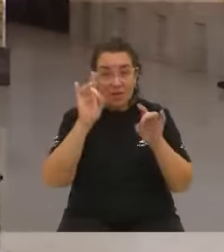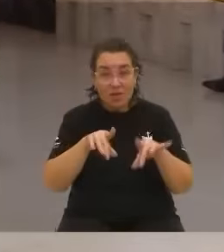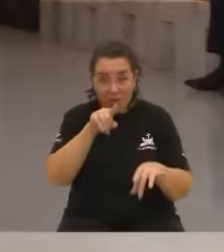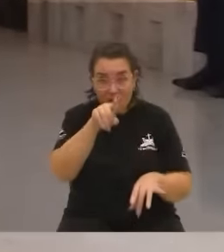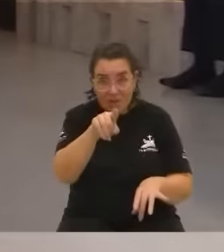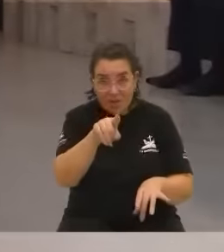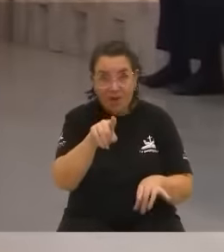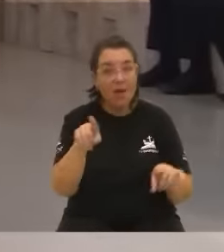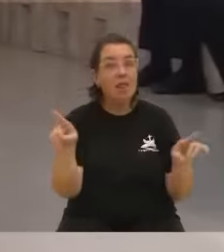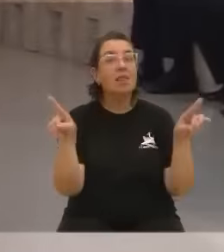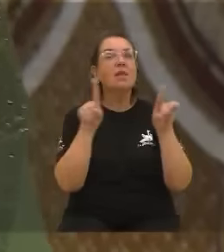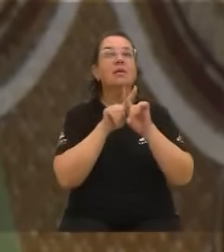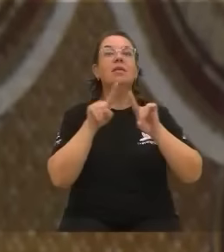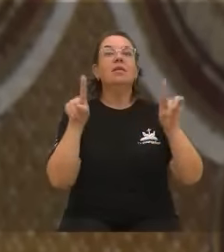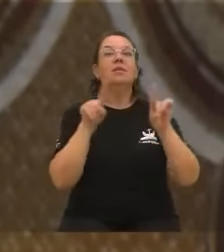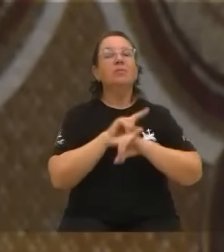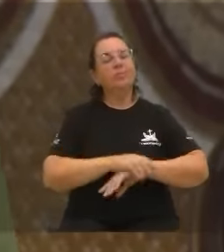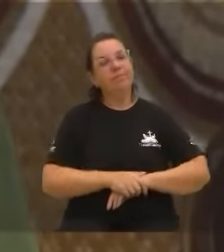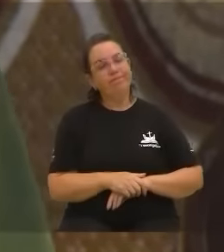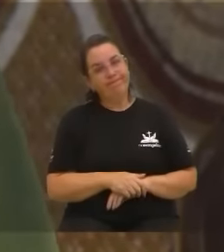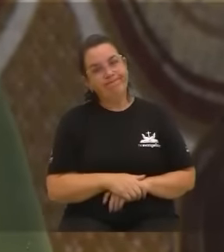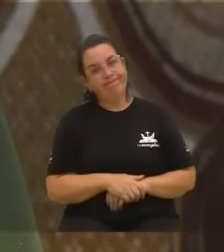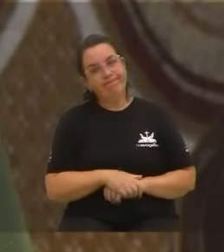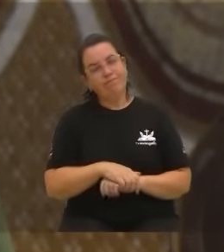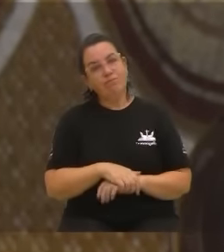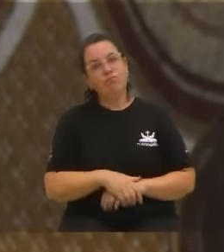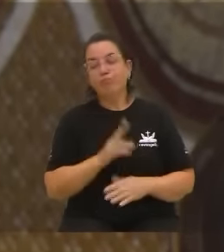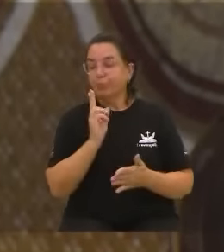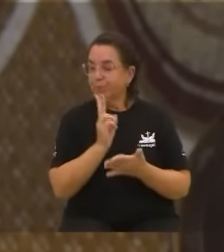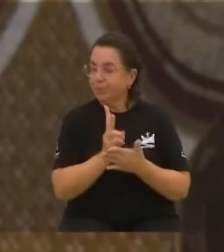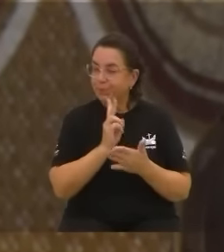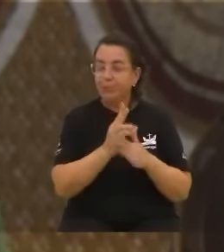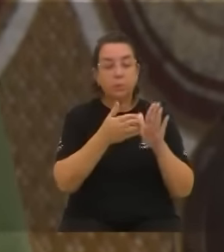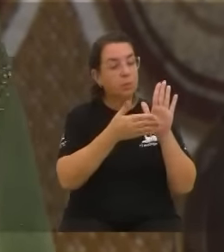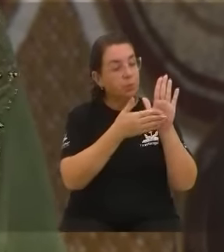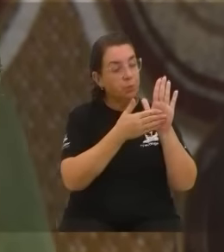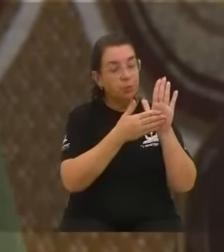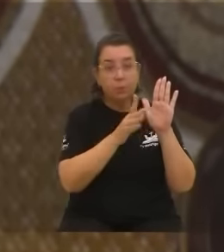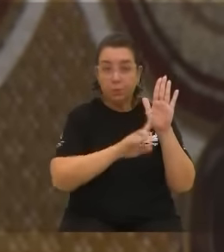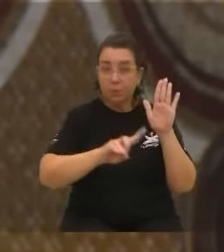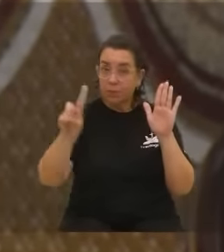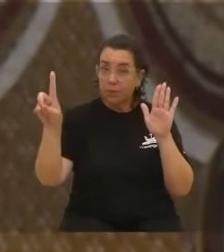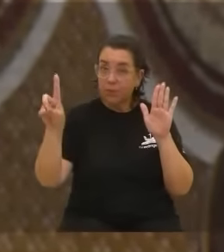você. E sempre a proposta de Deus